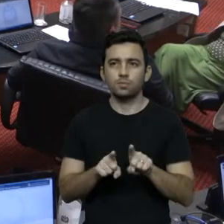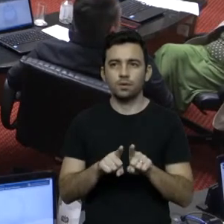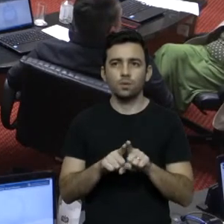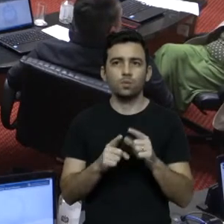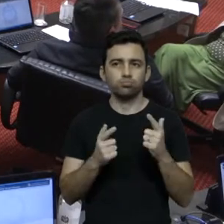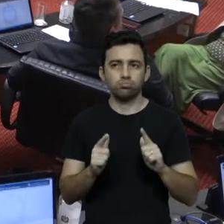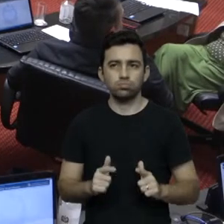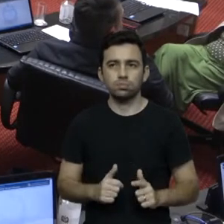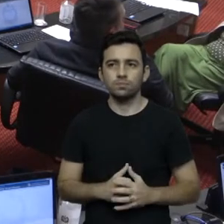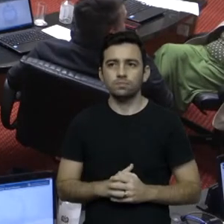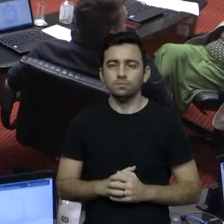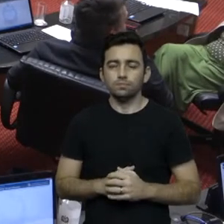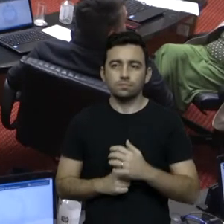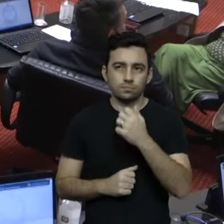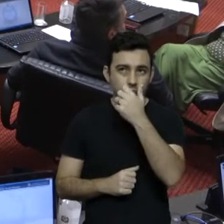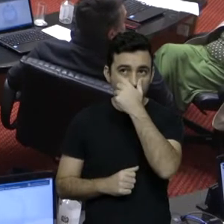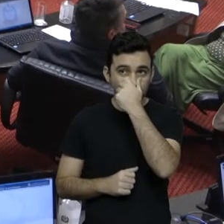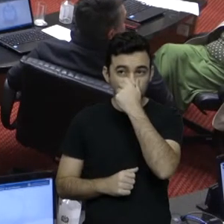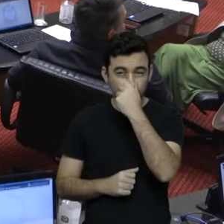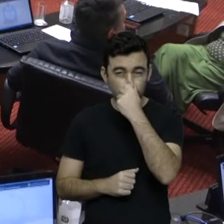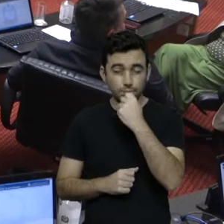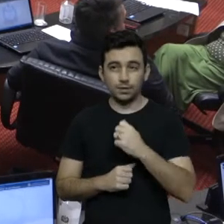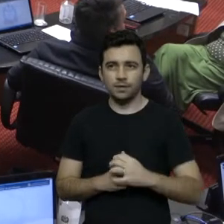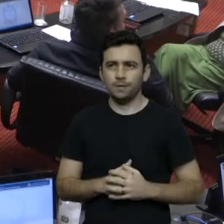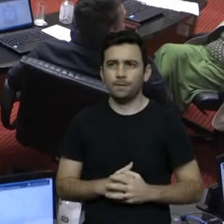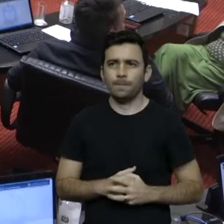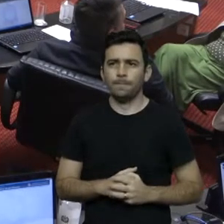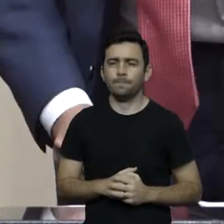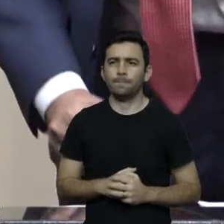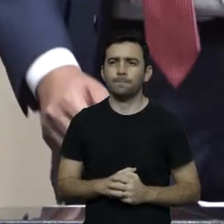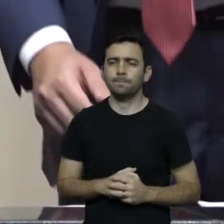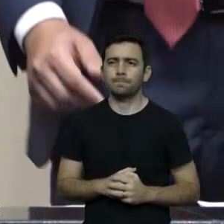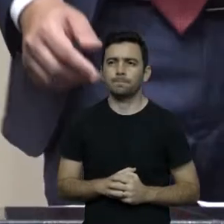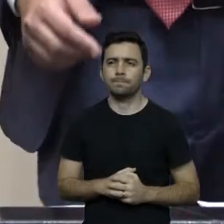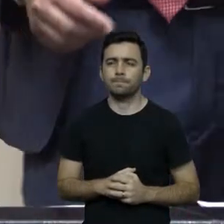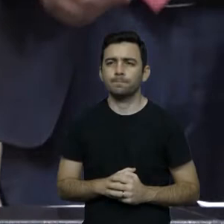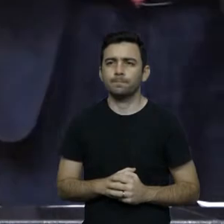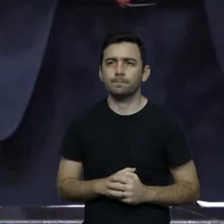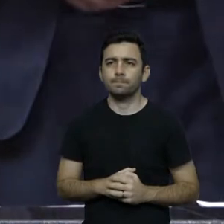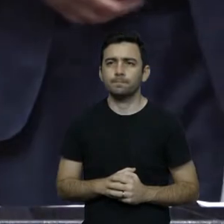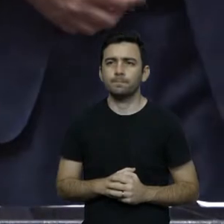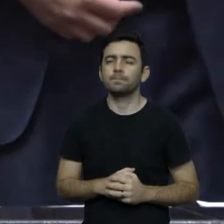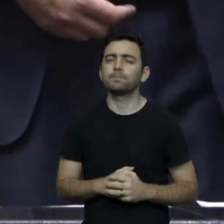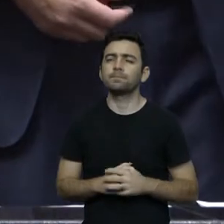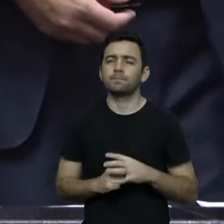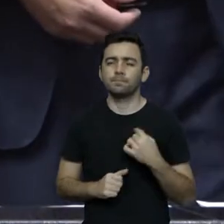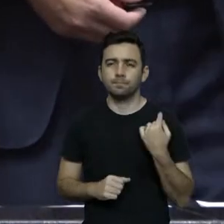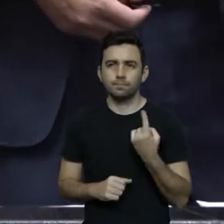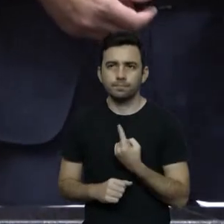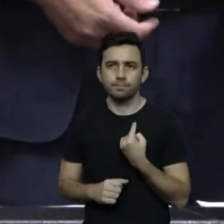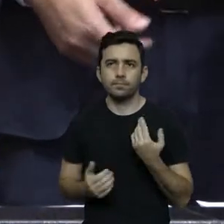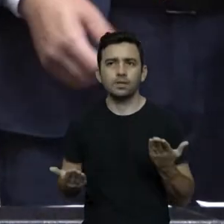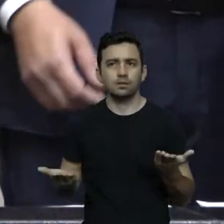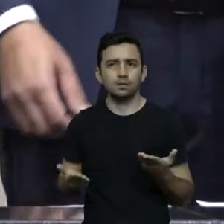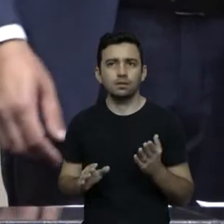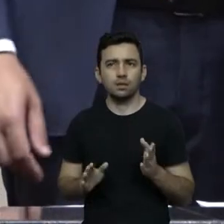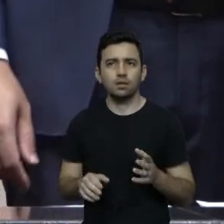E aí e como nós estamos com dizer